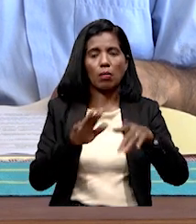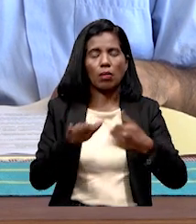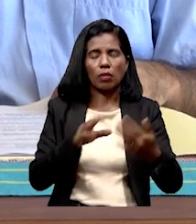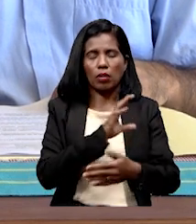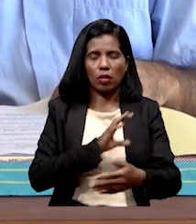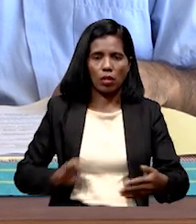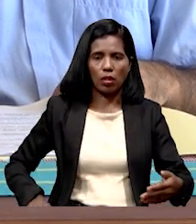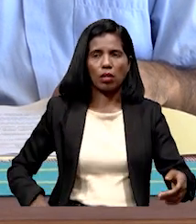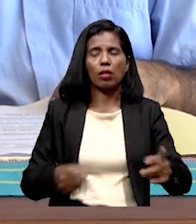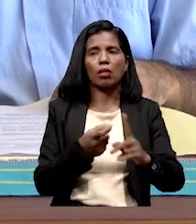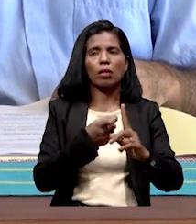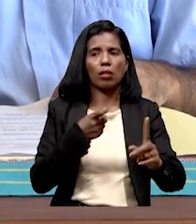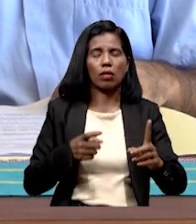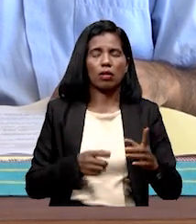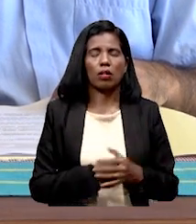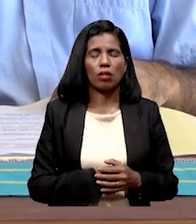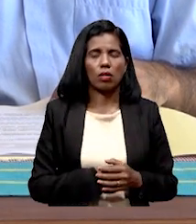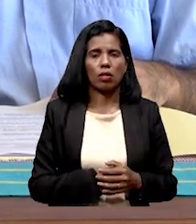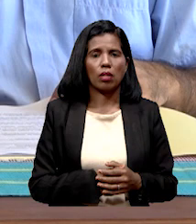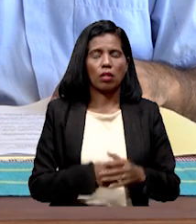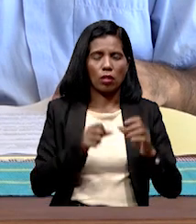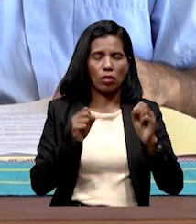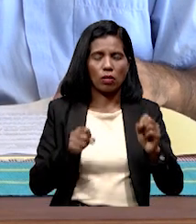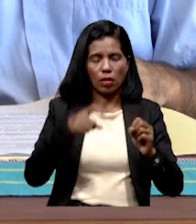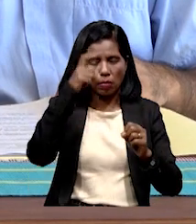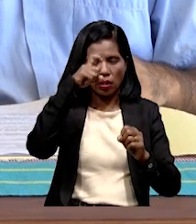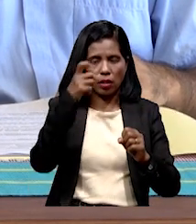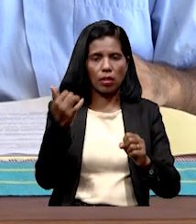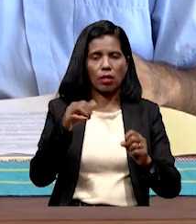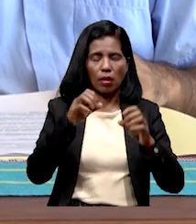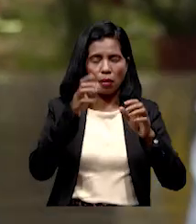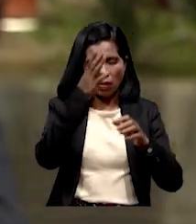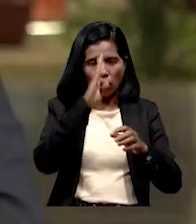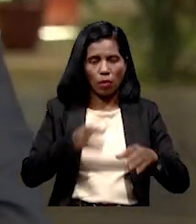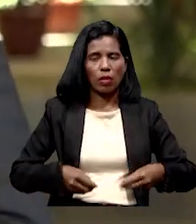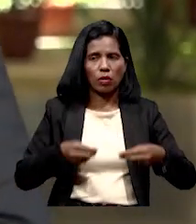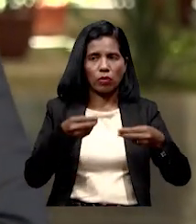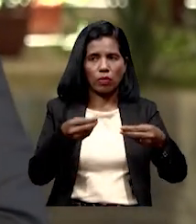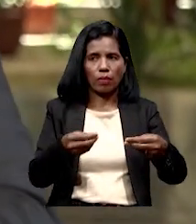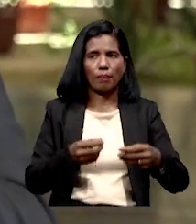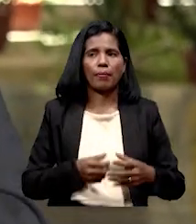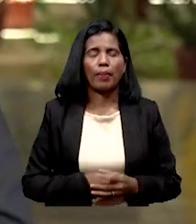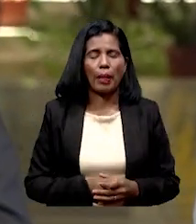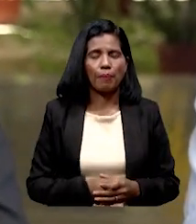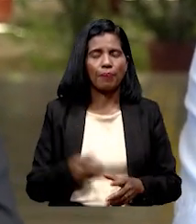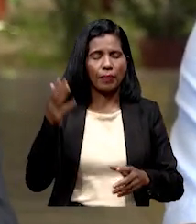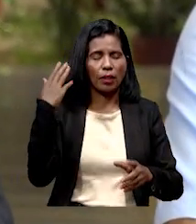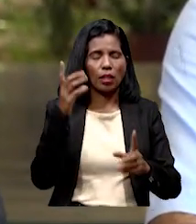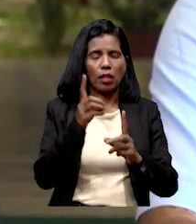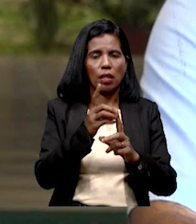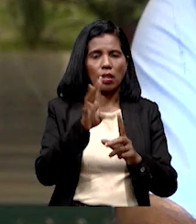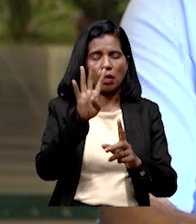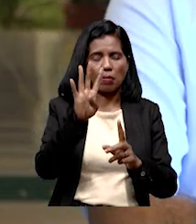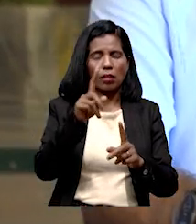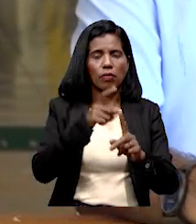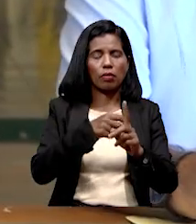li husi don no talento sira nebe maroma haraik bania. Antes ne ia lorong hat fulan